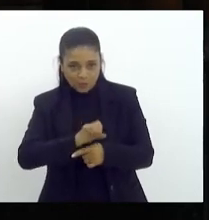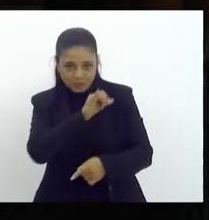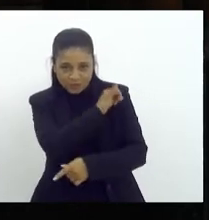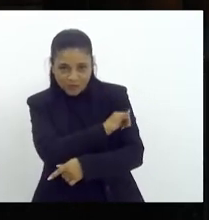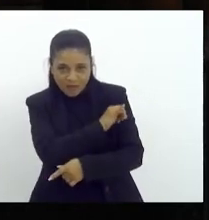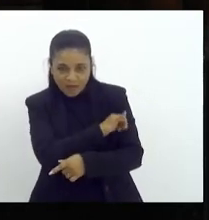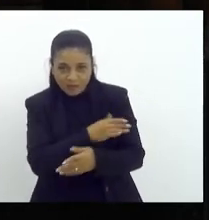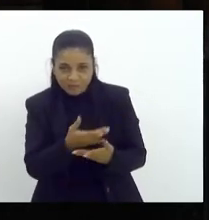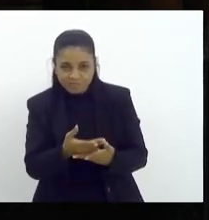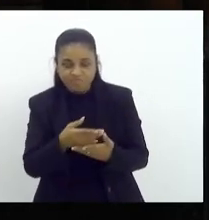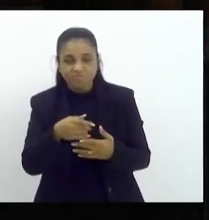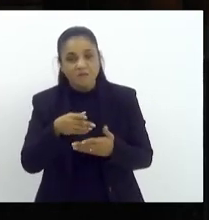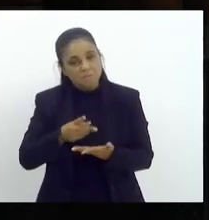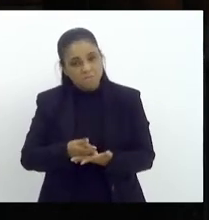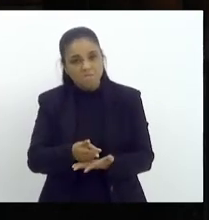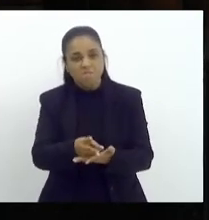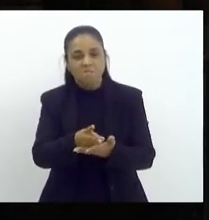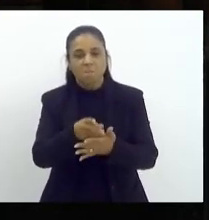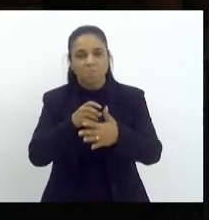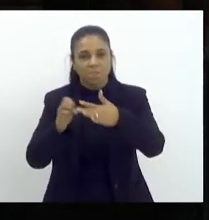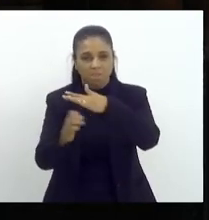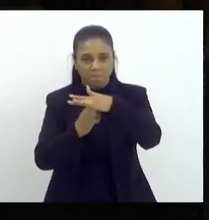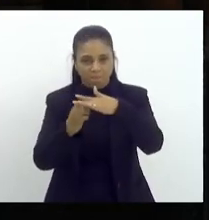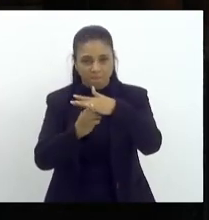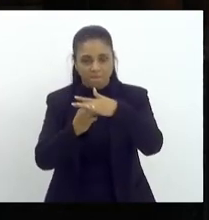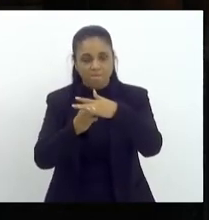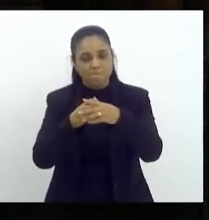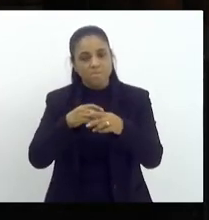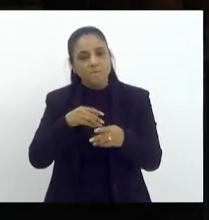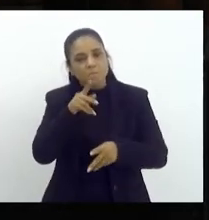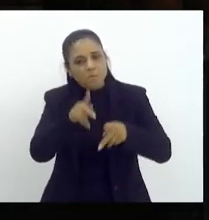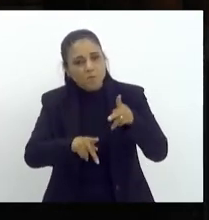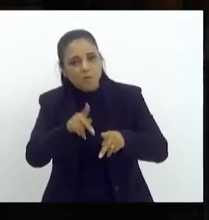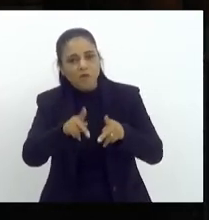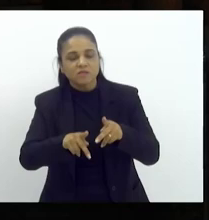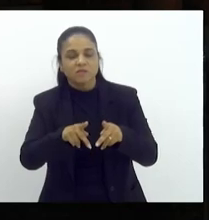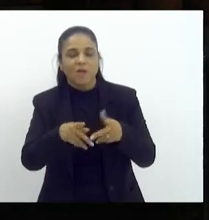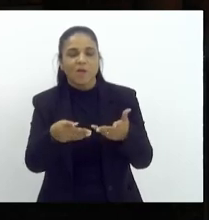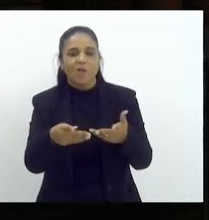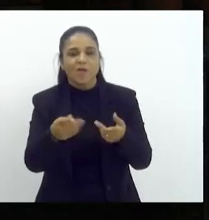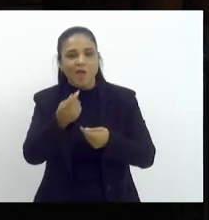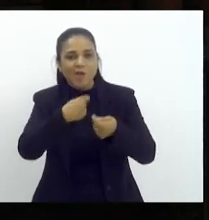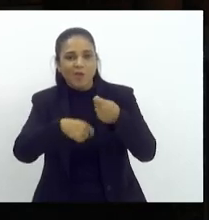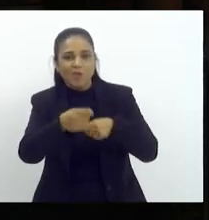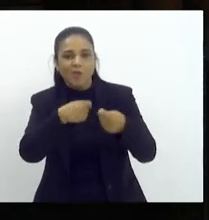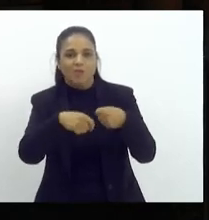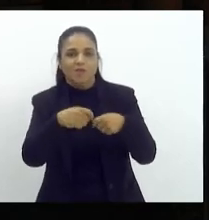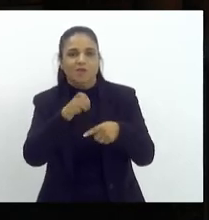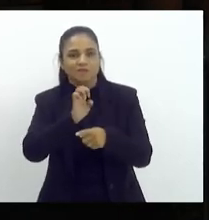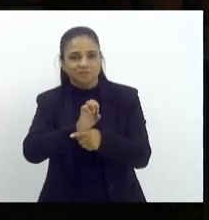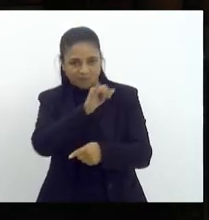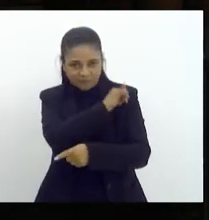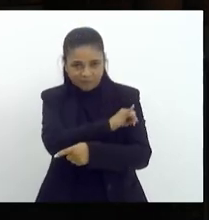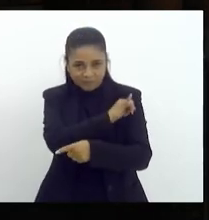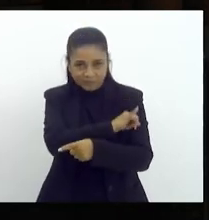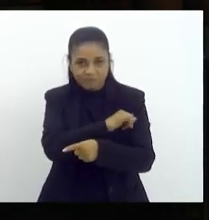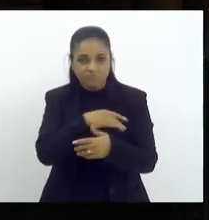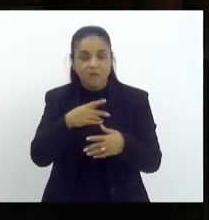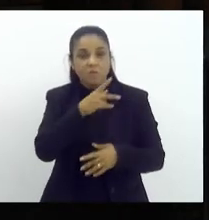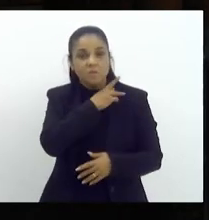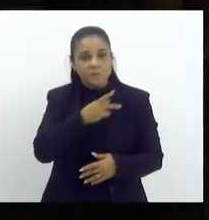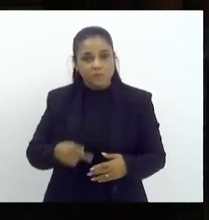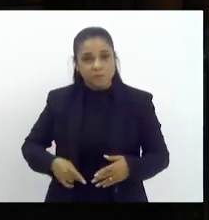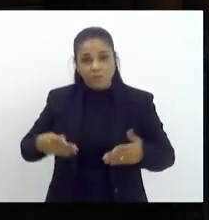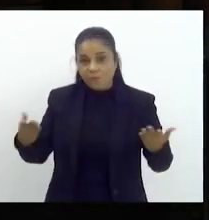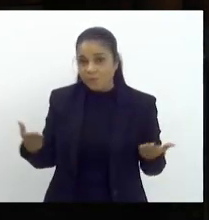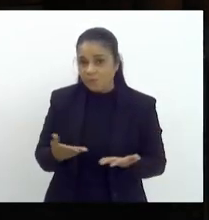isso é tratar da economia do Estado isso é tratada a população Fluminense tratamos aqui senhor presidente nesta